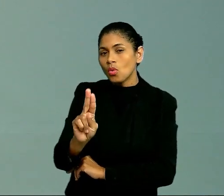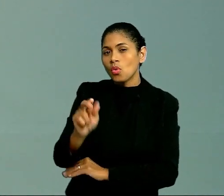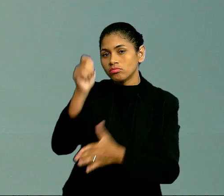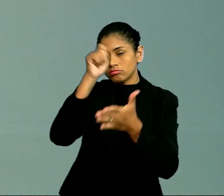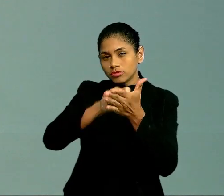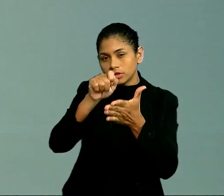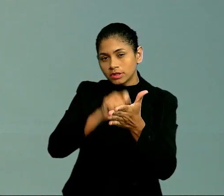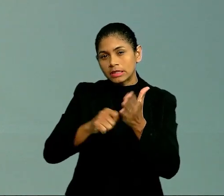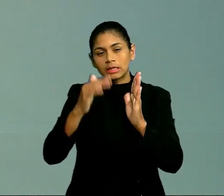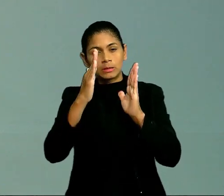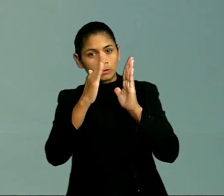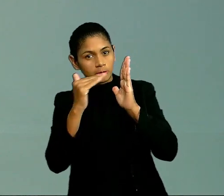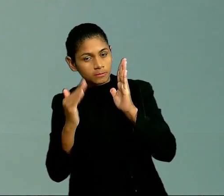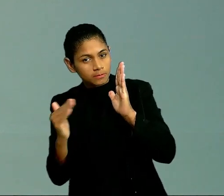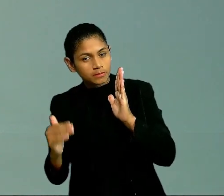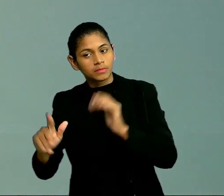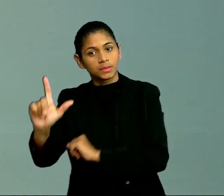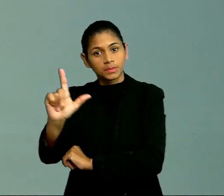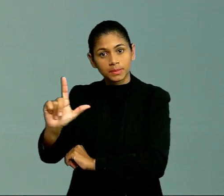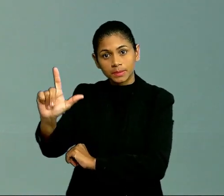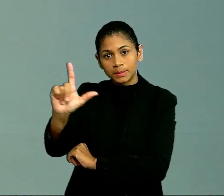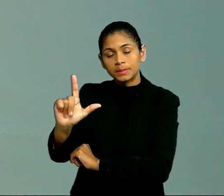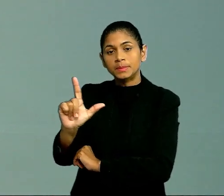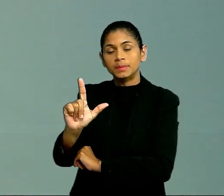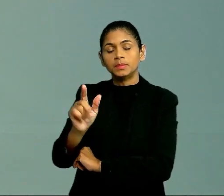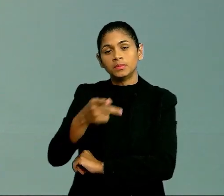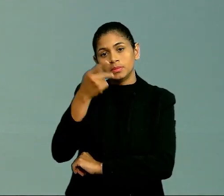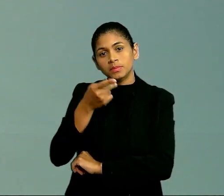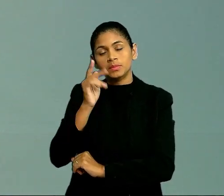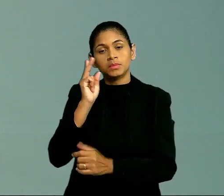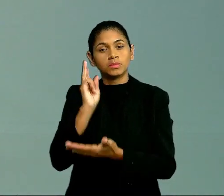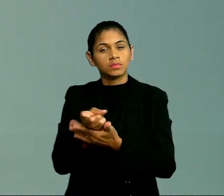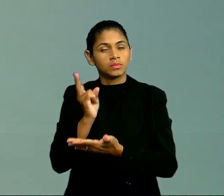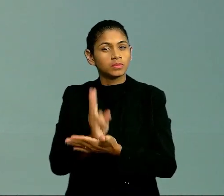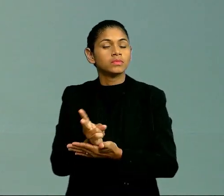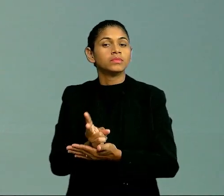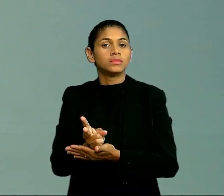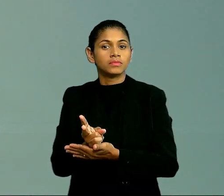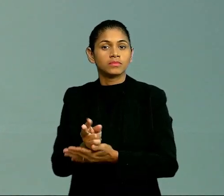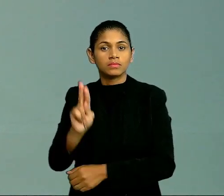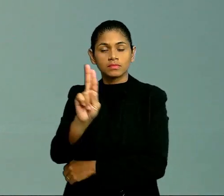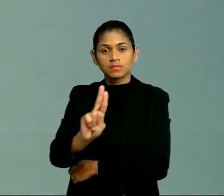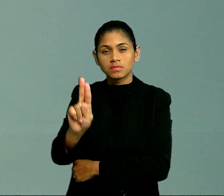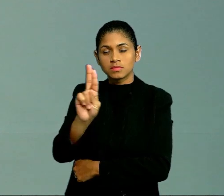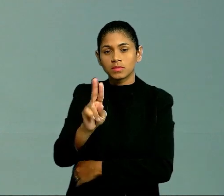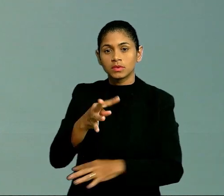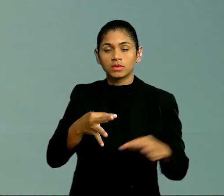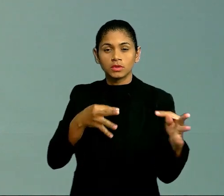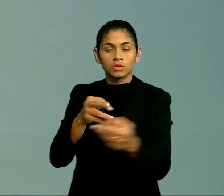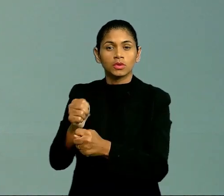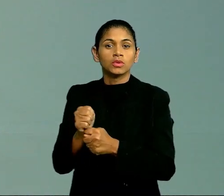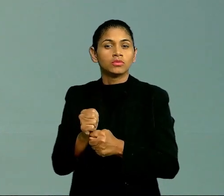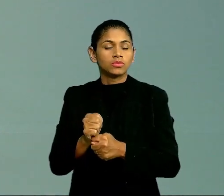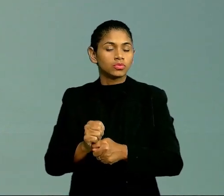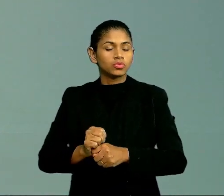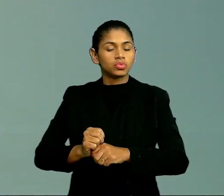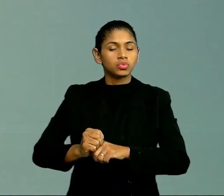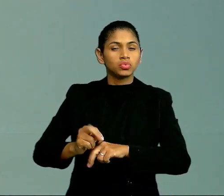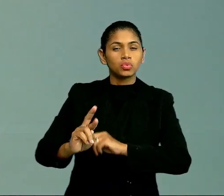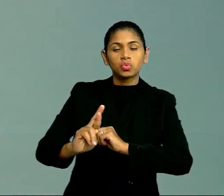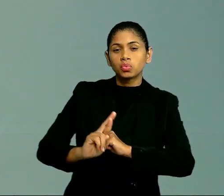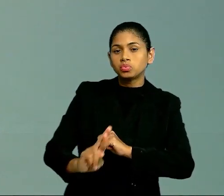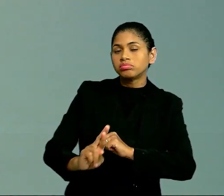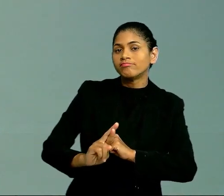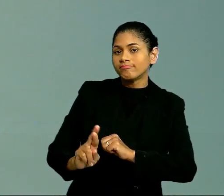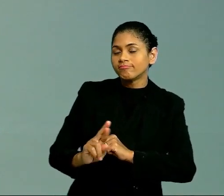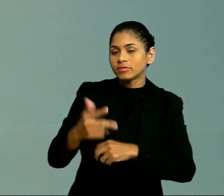de literatura, e quando eu falo sempre que um escritor ele usa todos os recursos disponíveis na